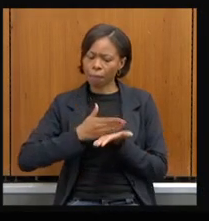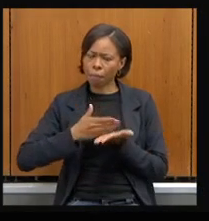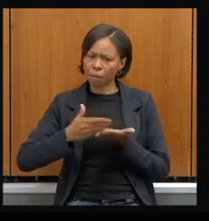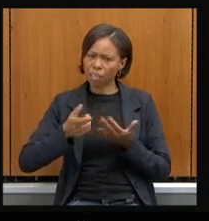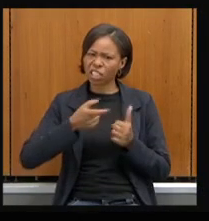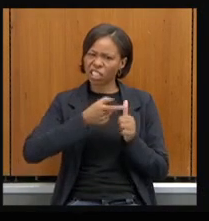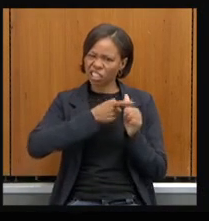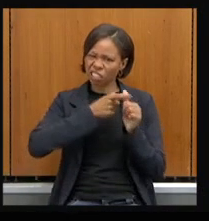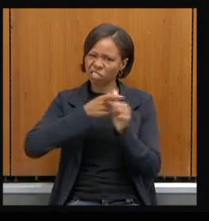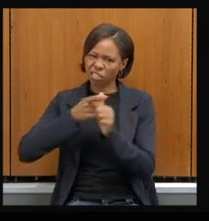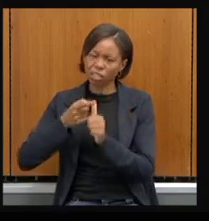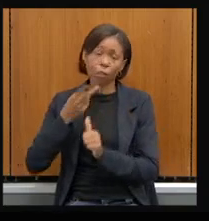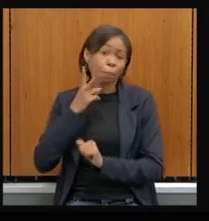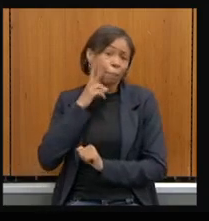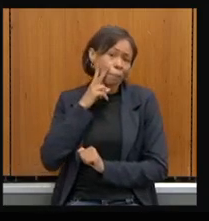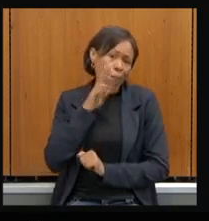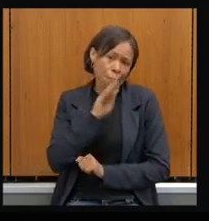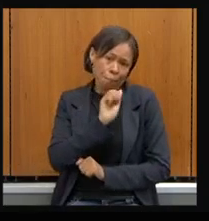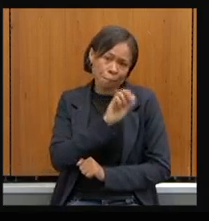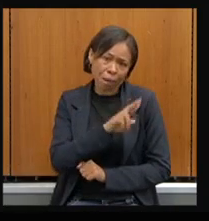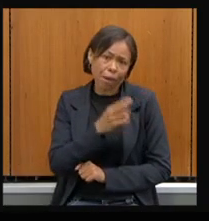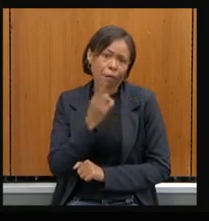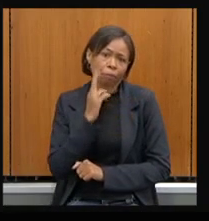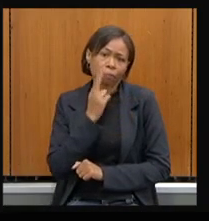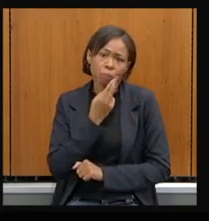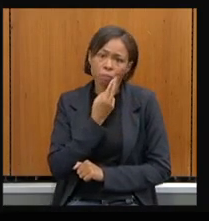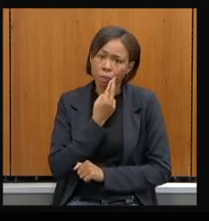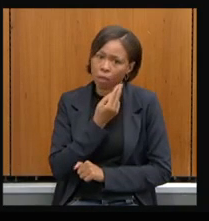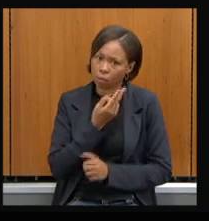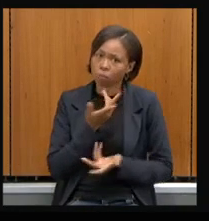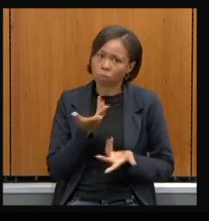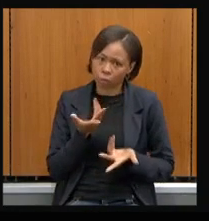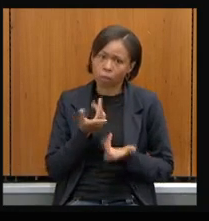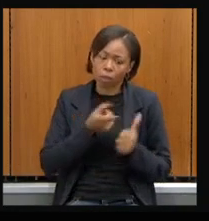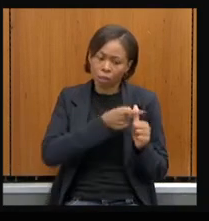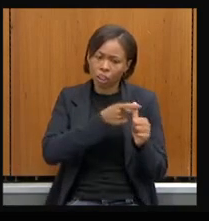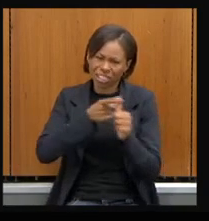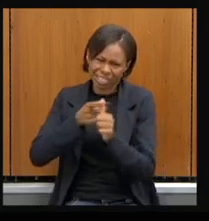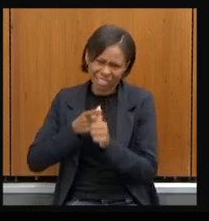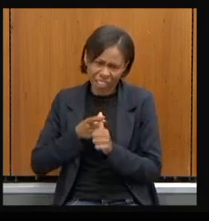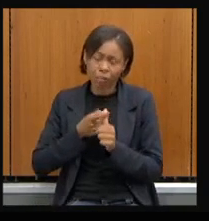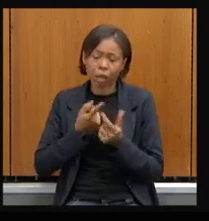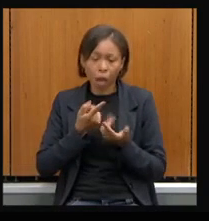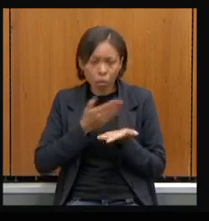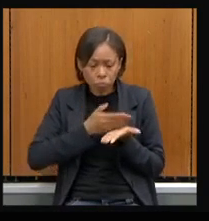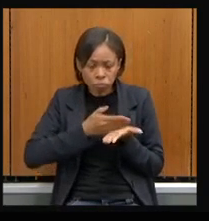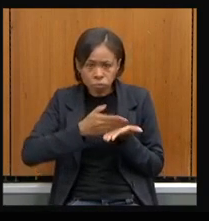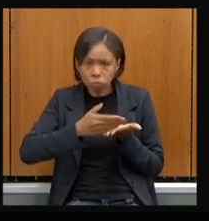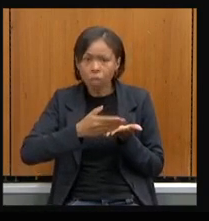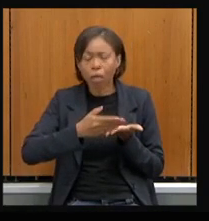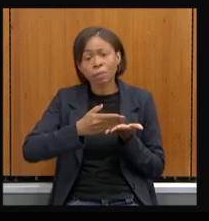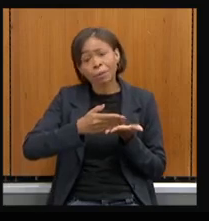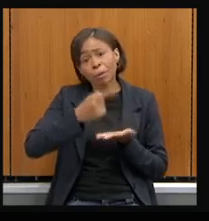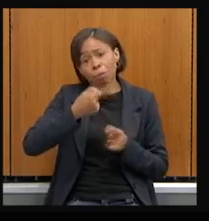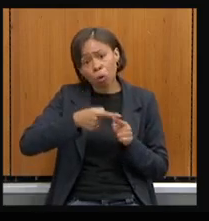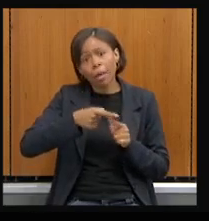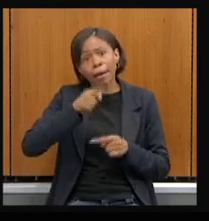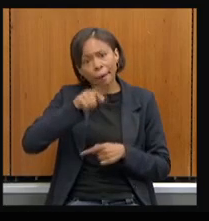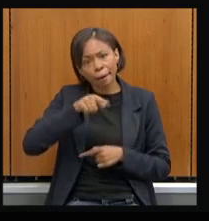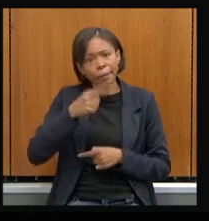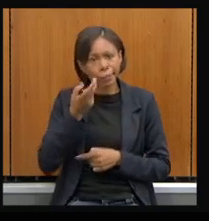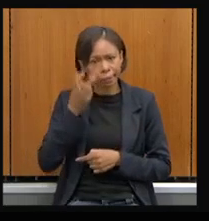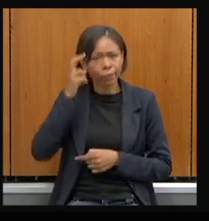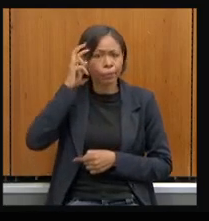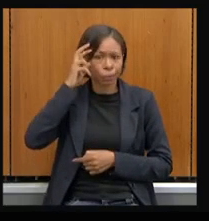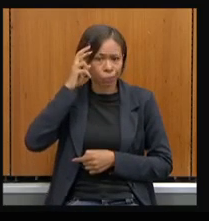e bares e restaurantes é cultura, então eu já vou exemplificando isso porque é cozinha mineira,